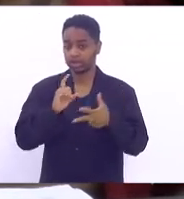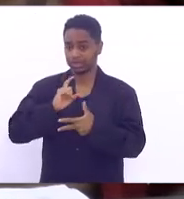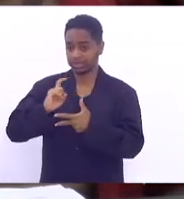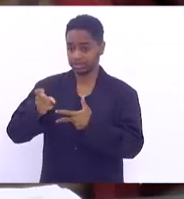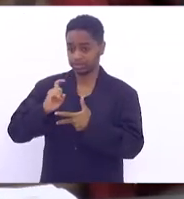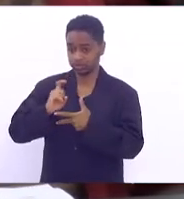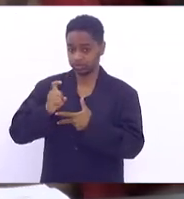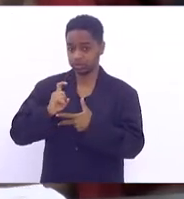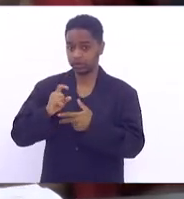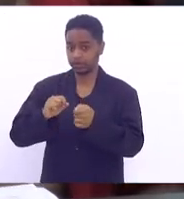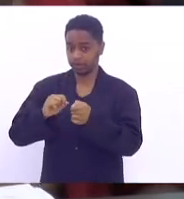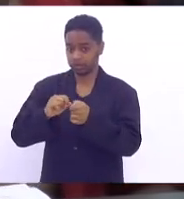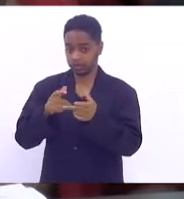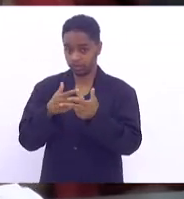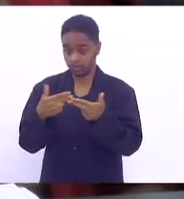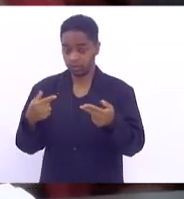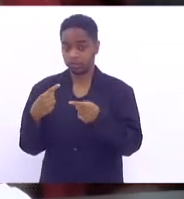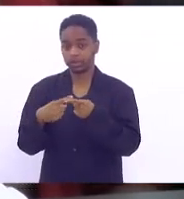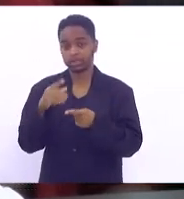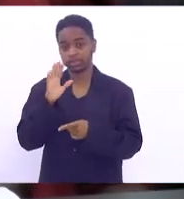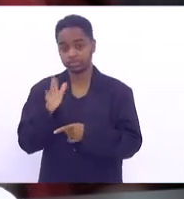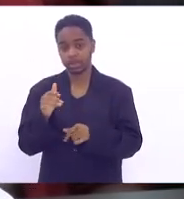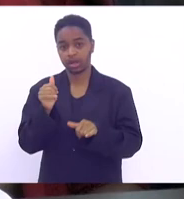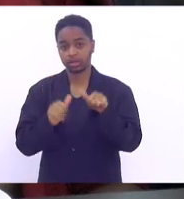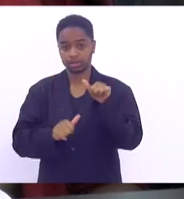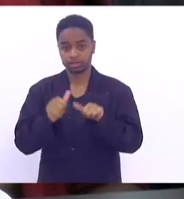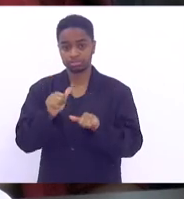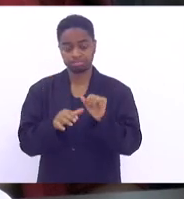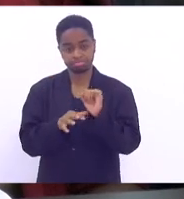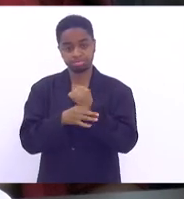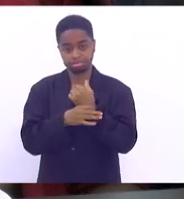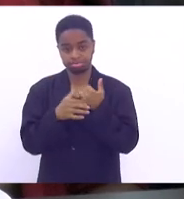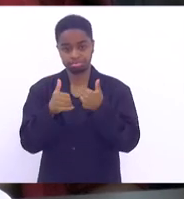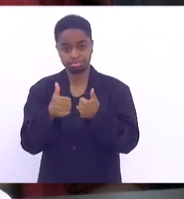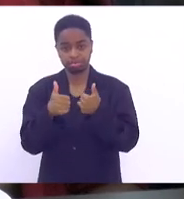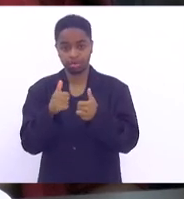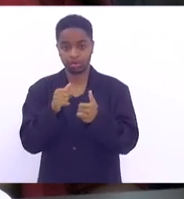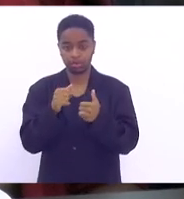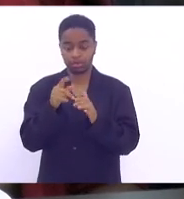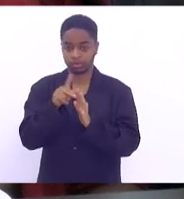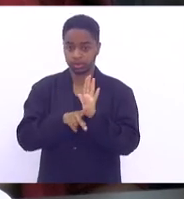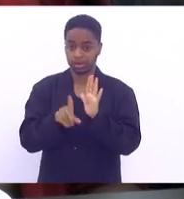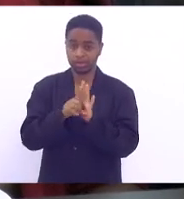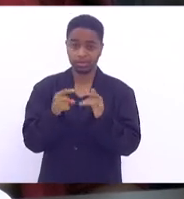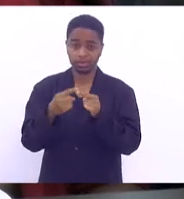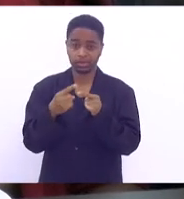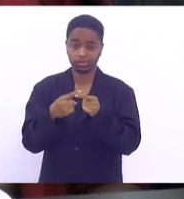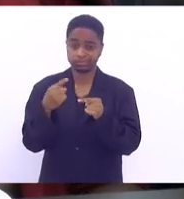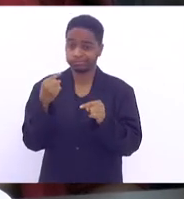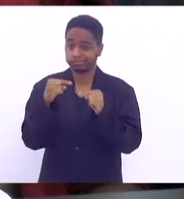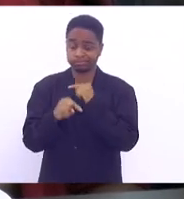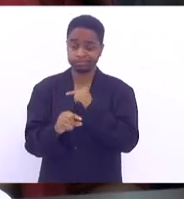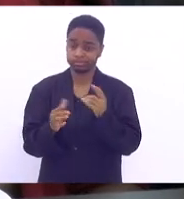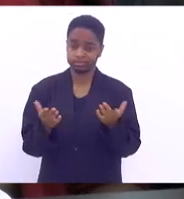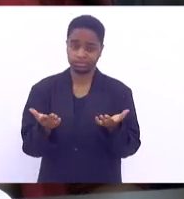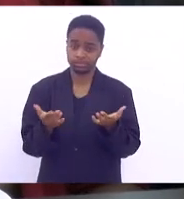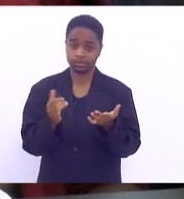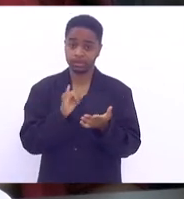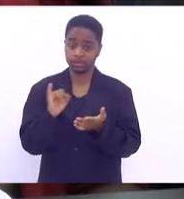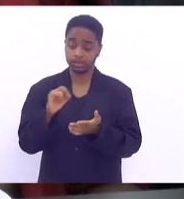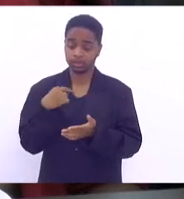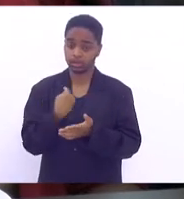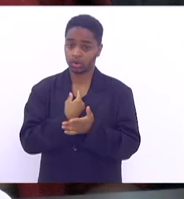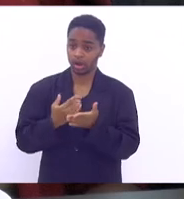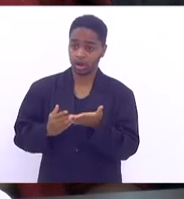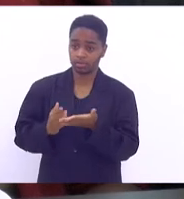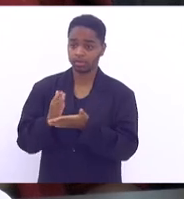a fazer, é porque já foi analisado a segurança jurídica do projeto. Porque senão não faz nenhum sentido. Se nós aprovamos